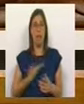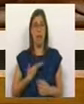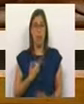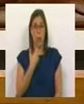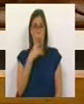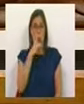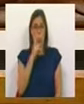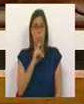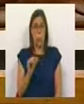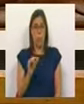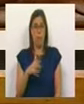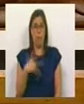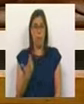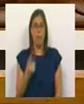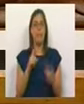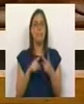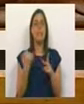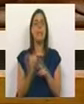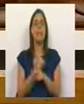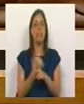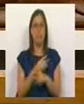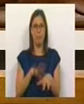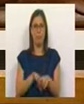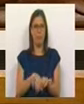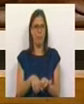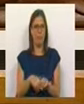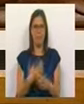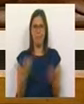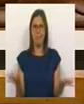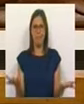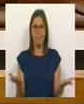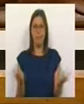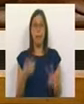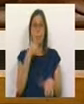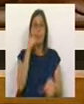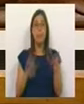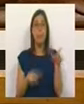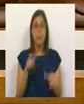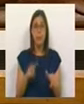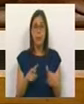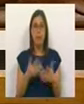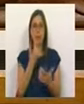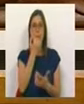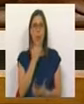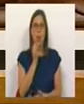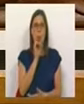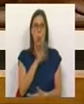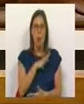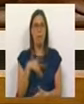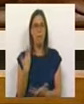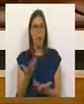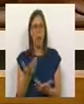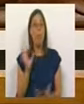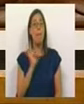endividado, com serviços cada vez mais degradados, com utentes cada vez mais insatisfeitos